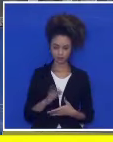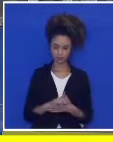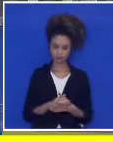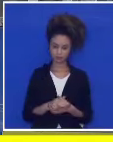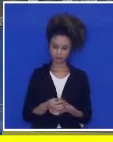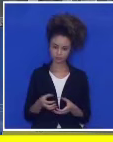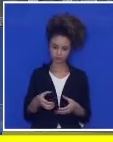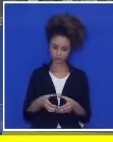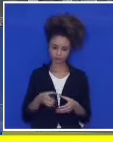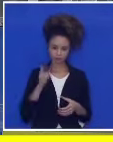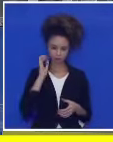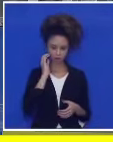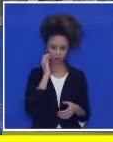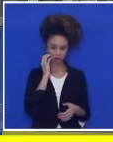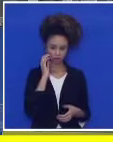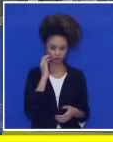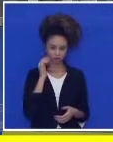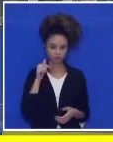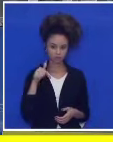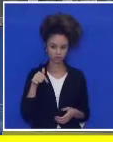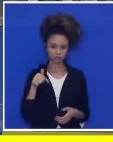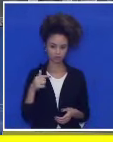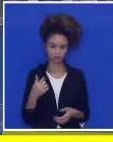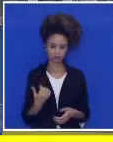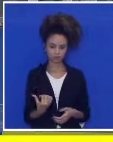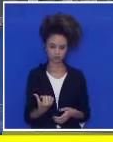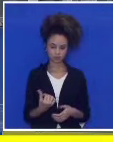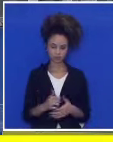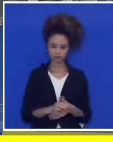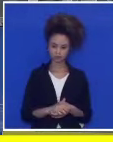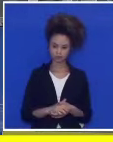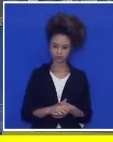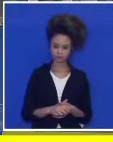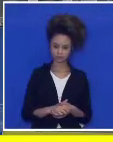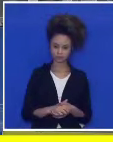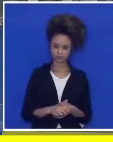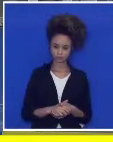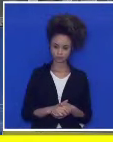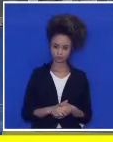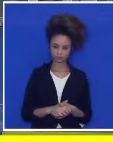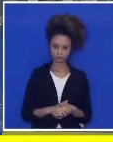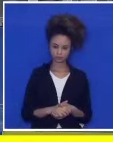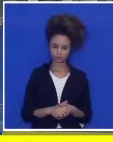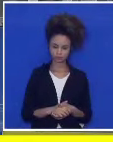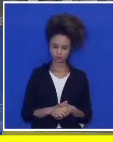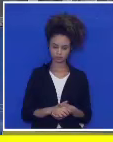Bola rosa, 76. Rosa, 76.